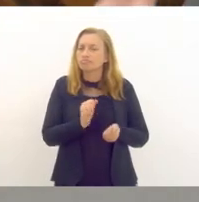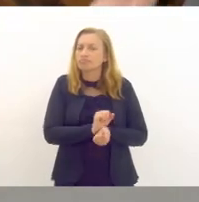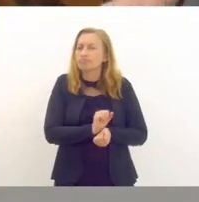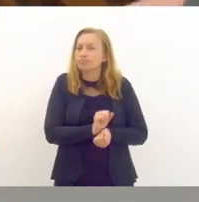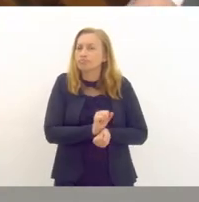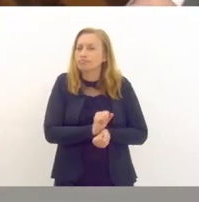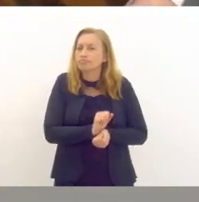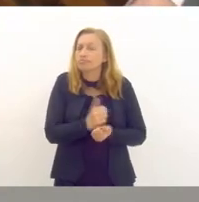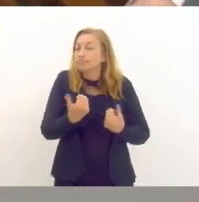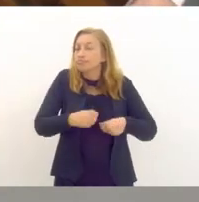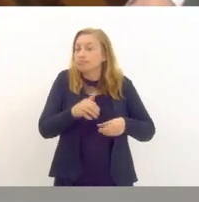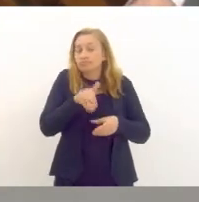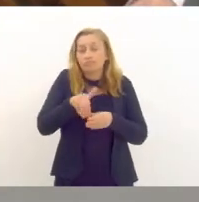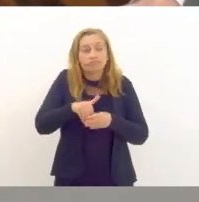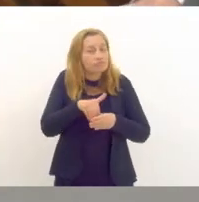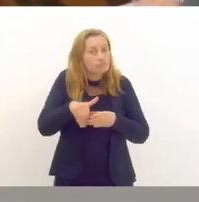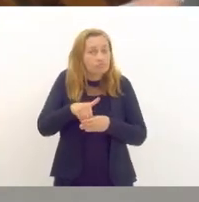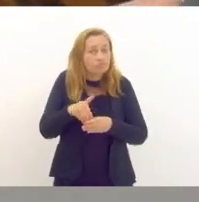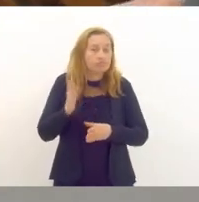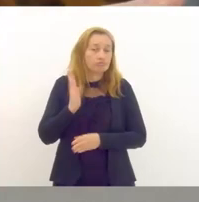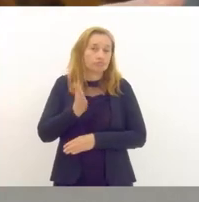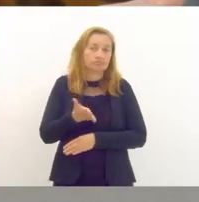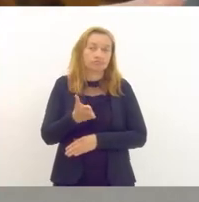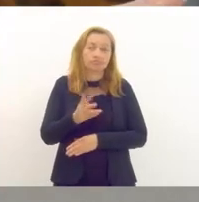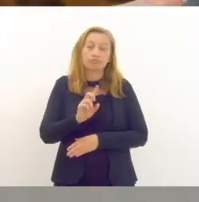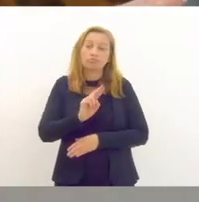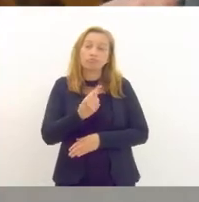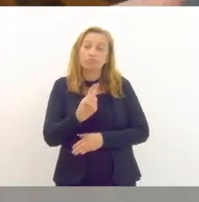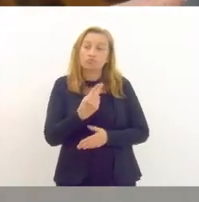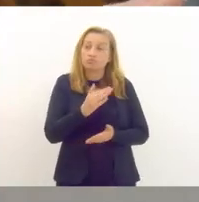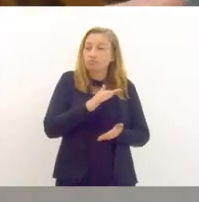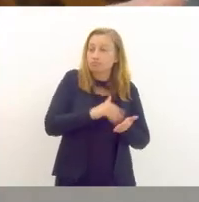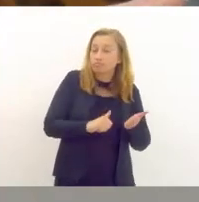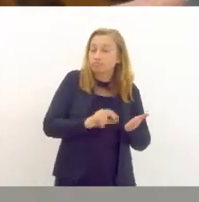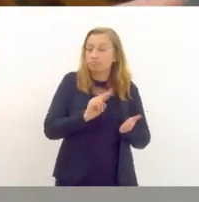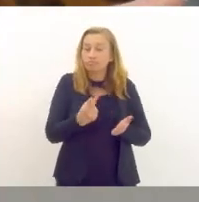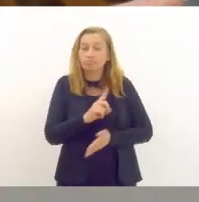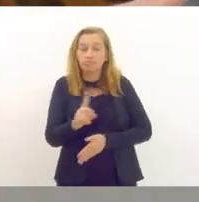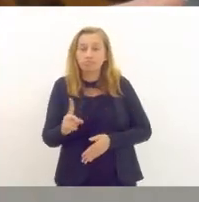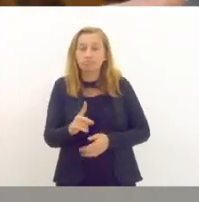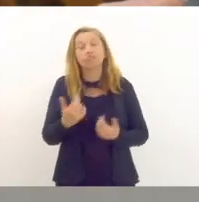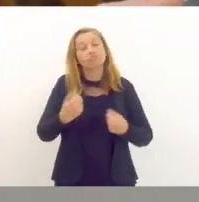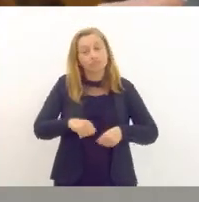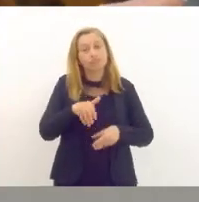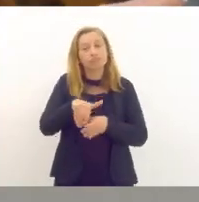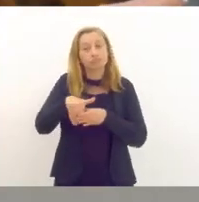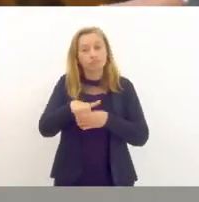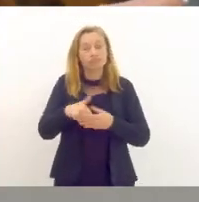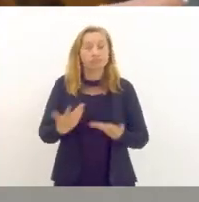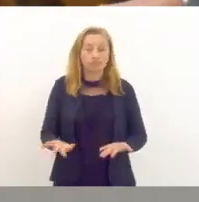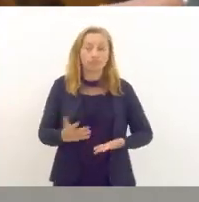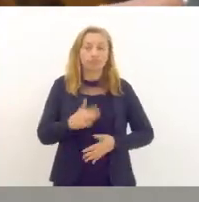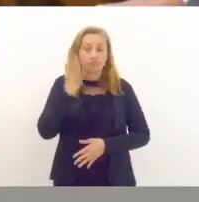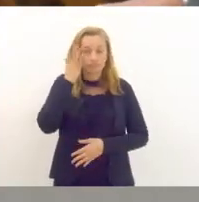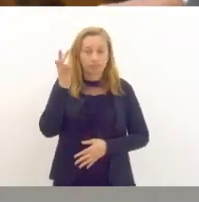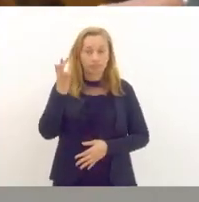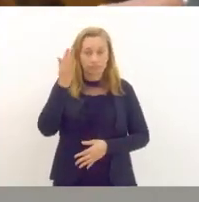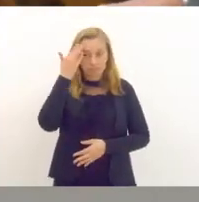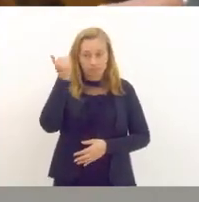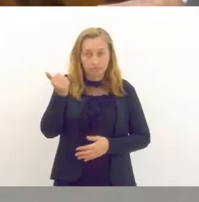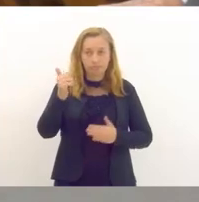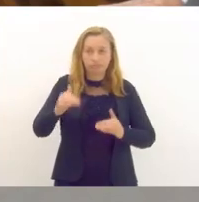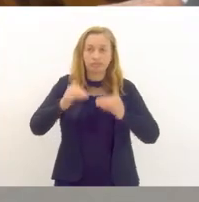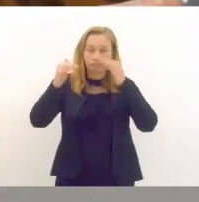a votação direta ou derrubam não derruba mas tem que votar Até porque eu sei lenço não gostaria